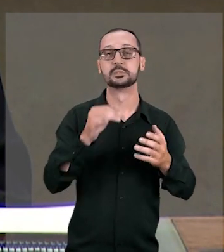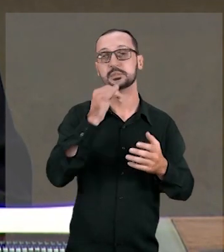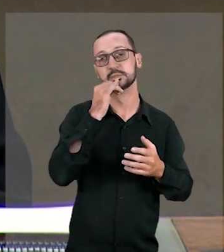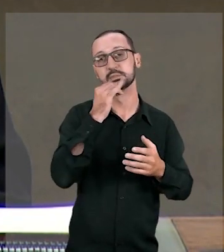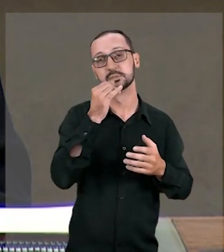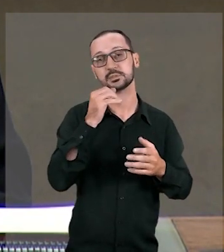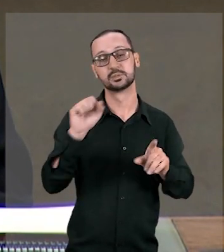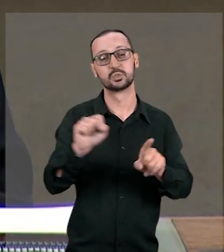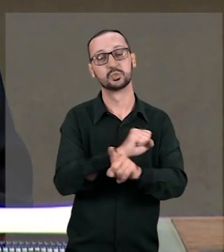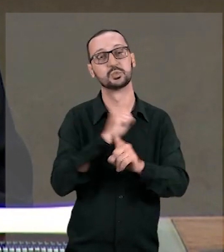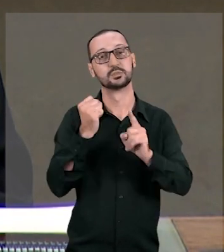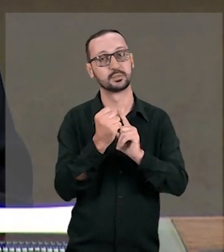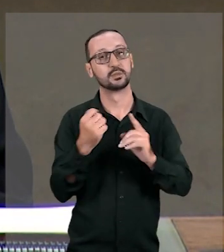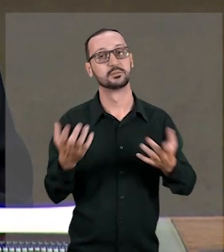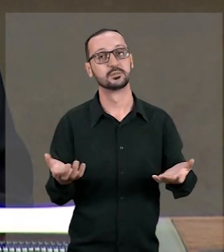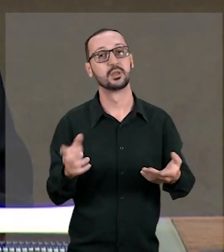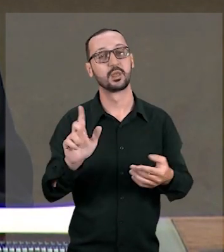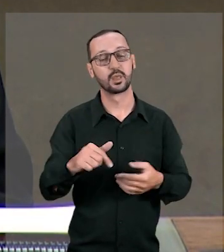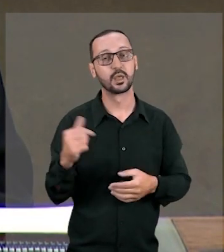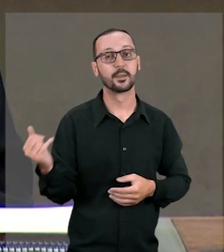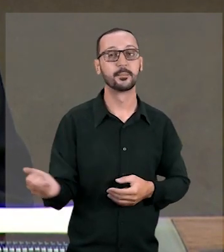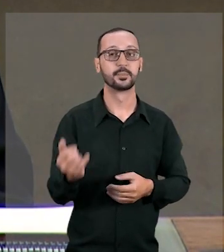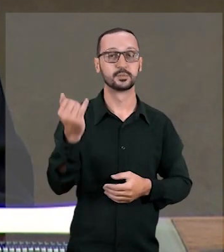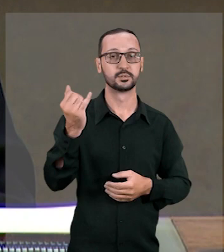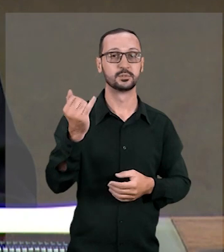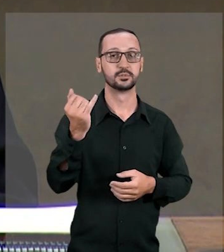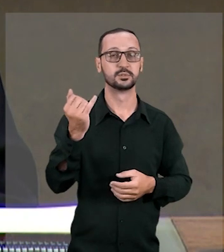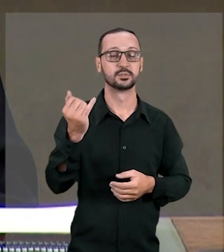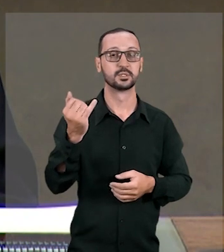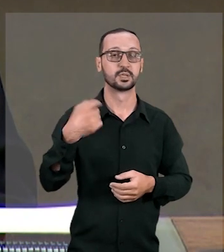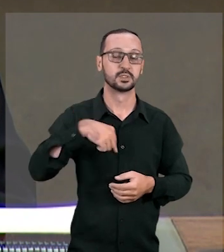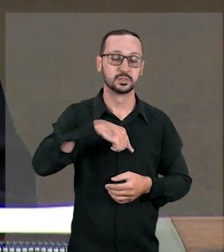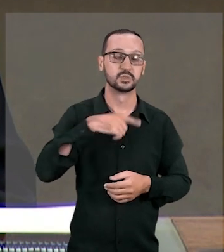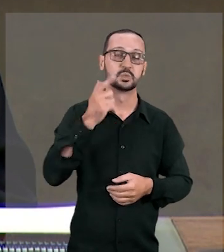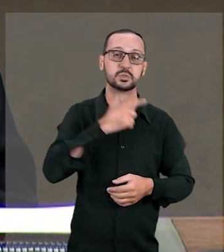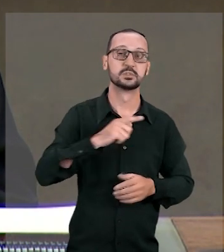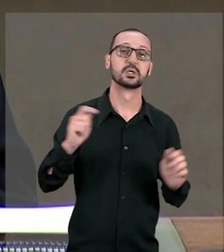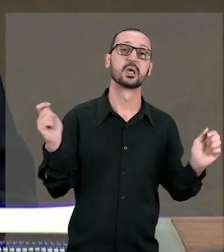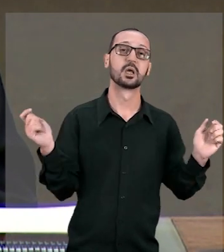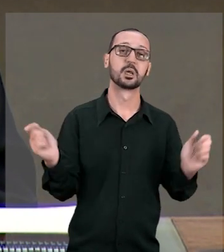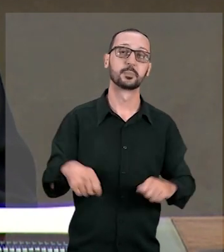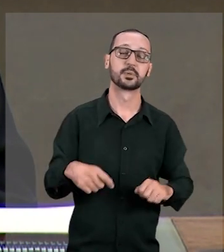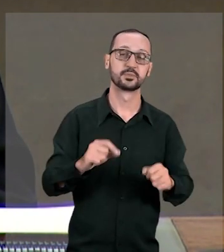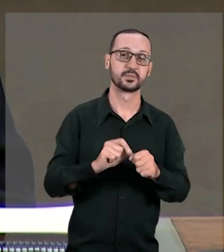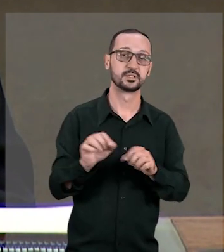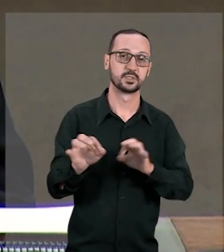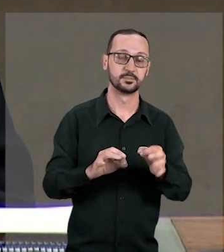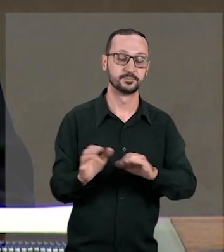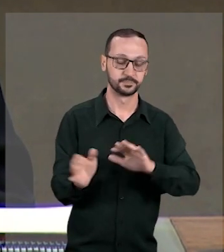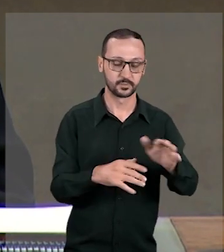da sociedade. É muito importante que nós sejamos capazes de